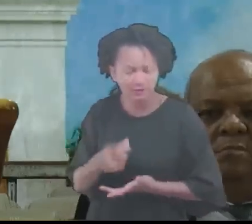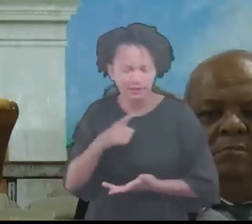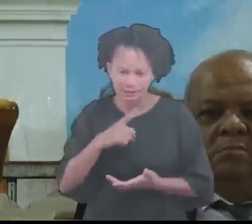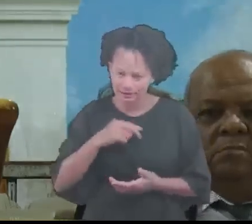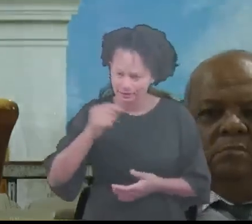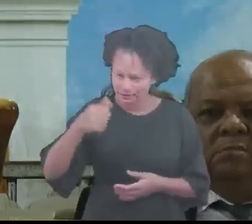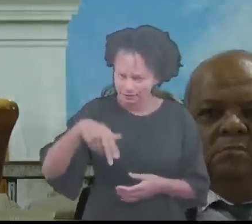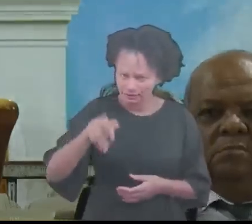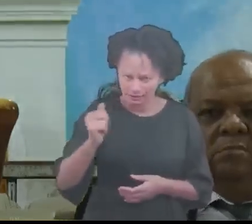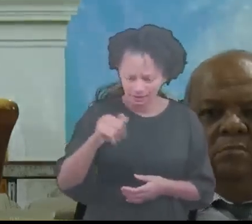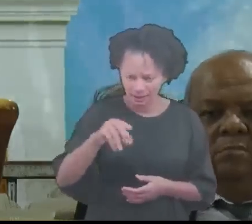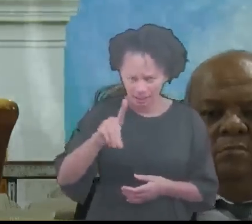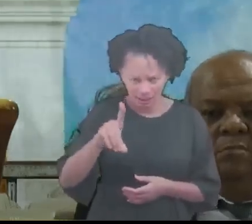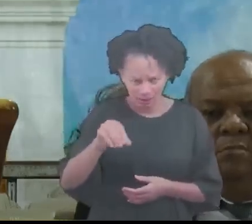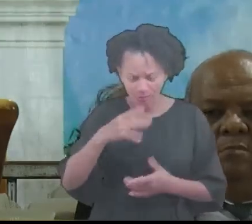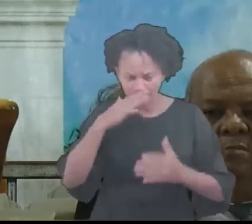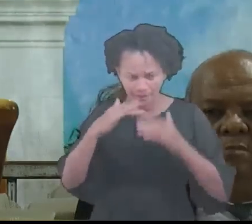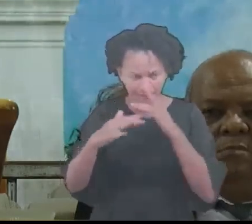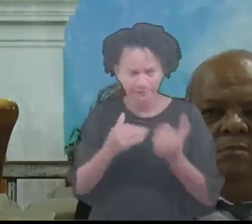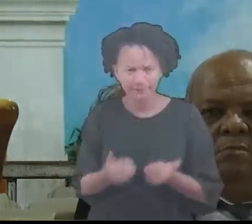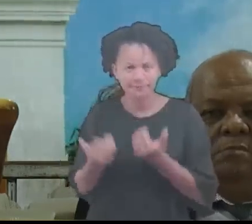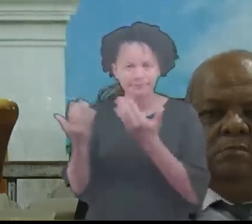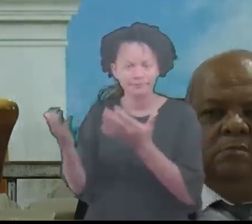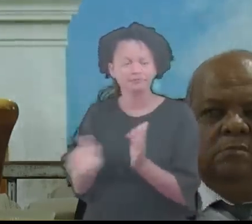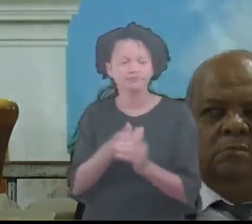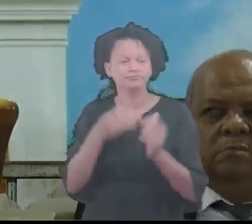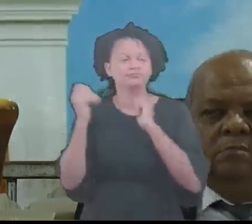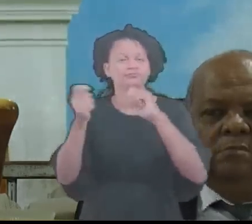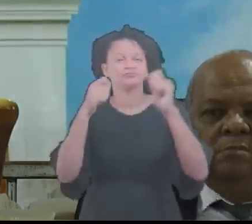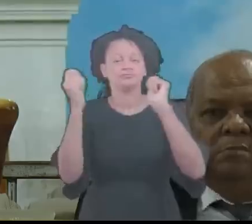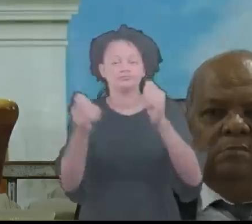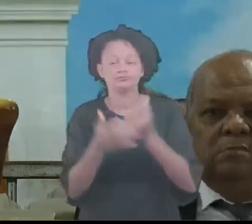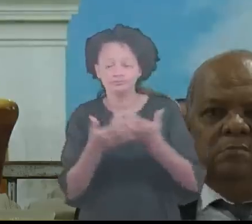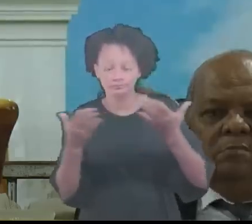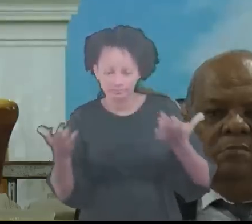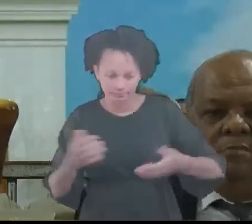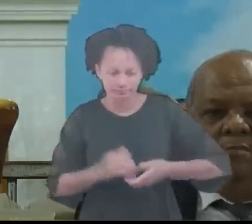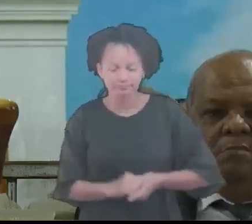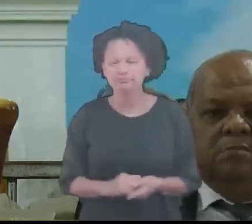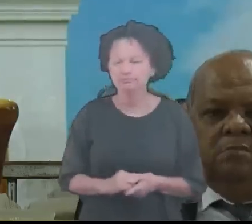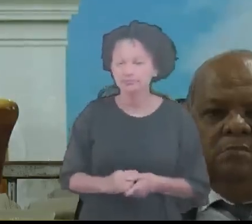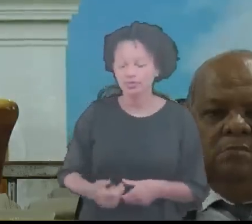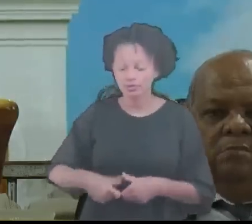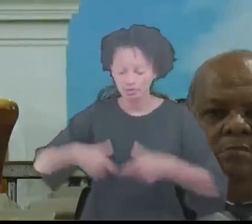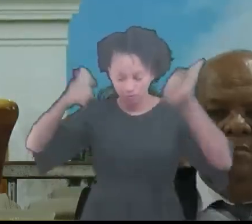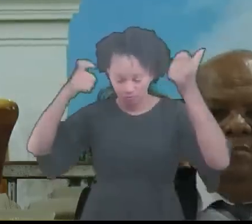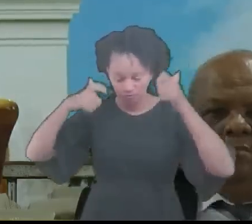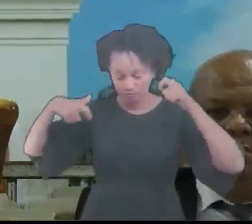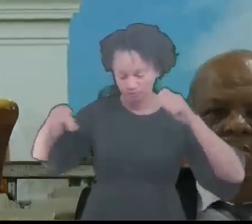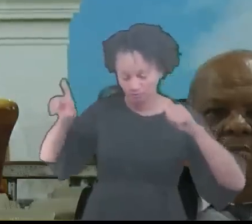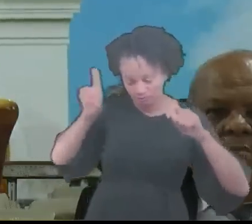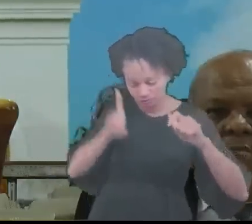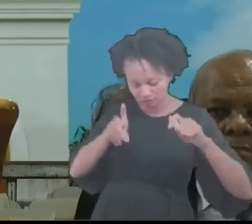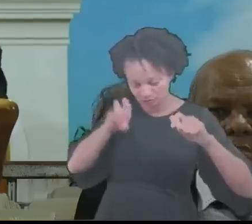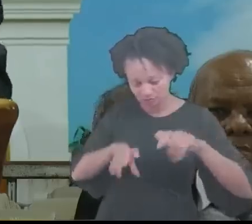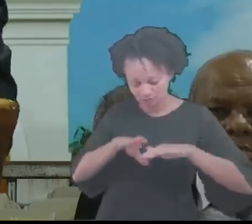para Jesus nessa noite, irmão? Aleluia! Enquanto o rei está sentado à sua